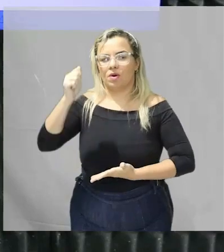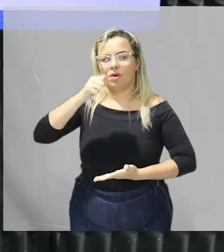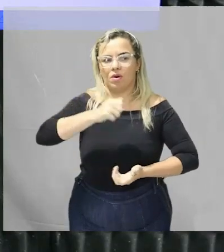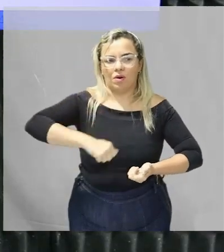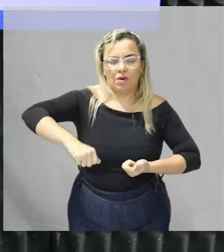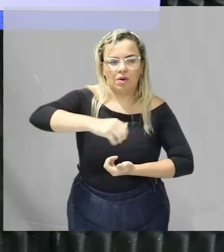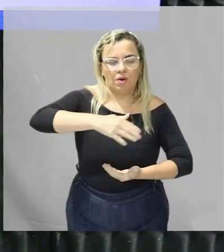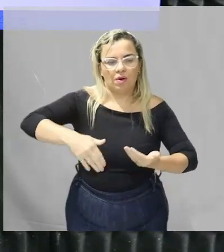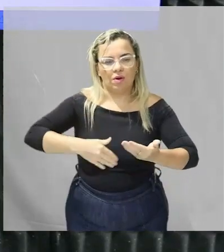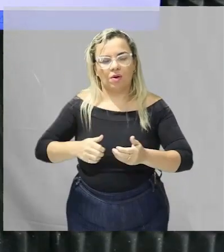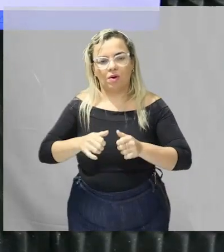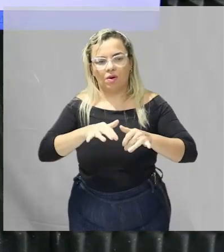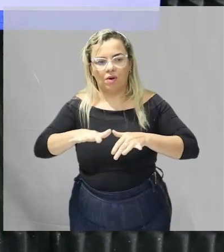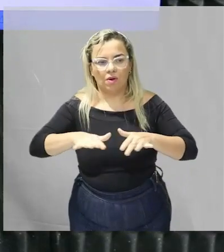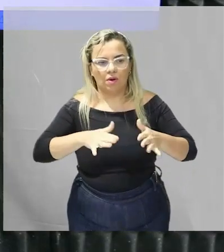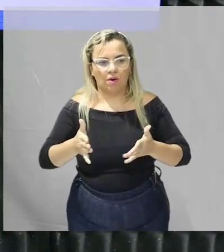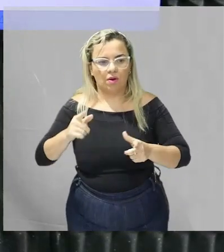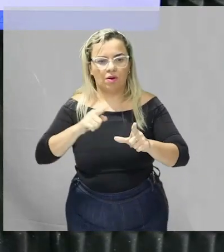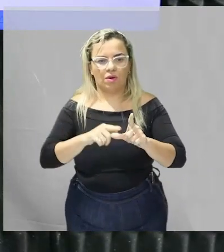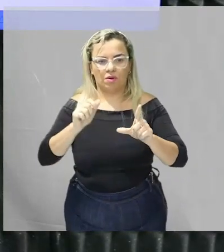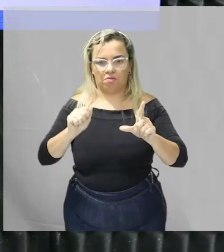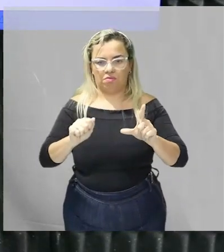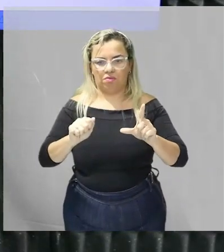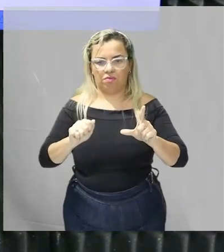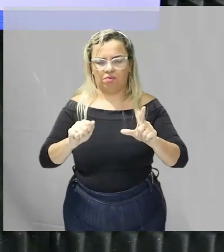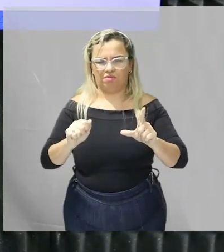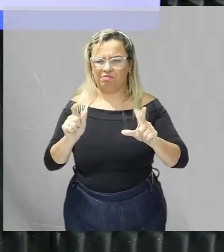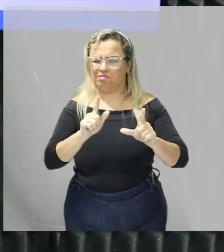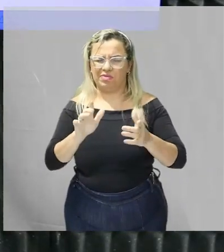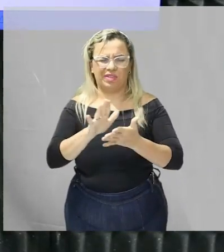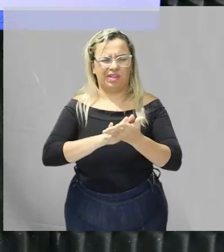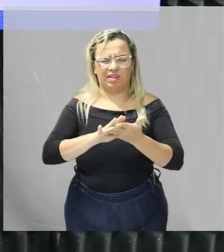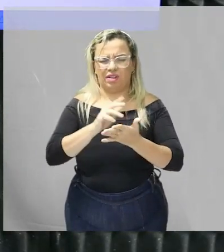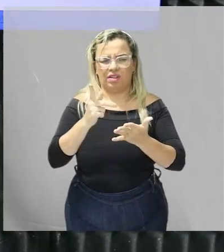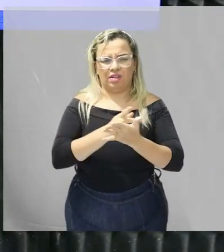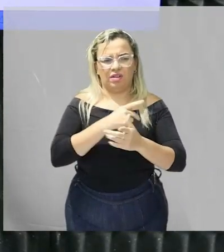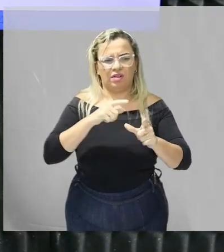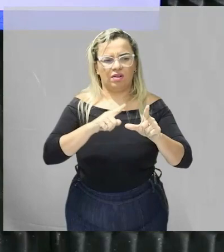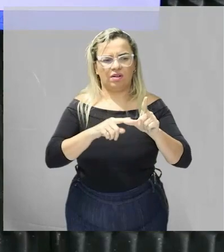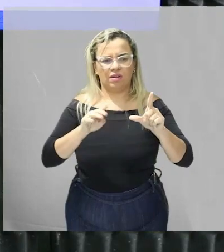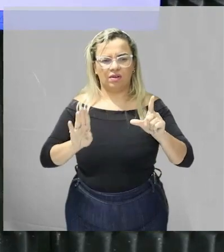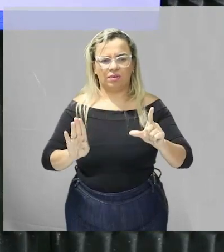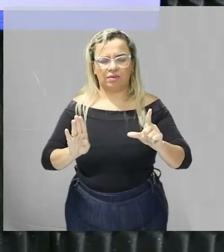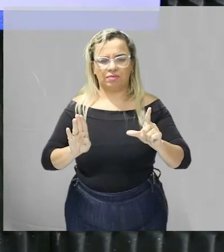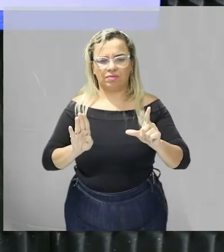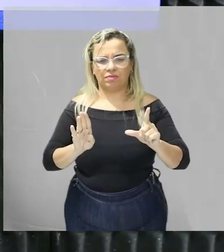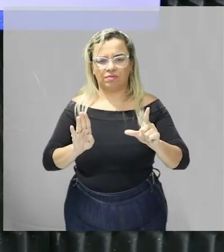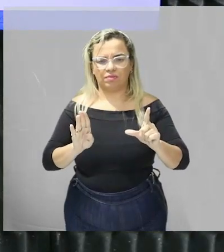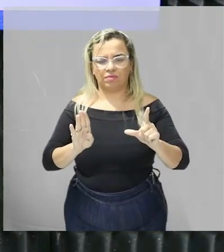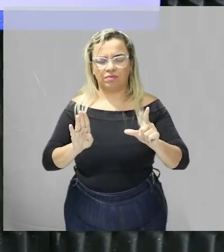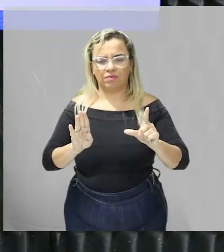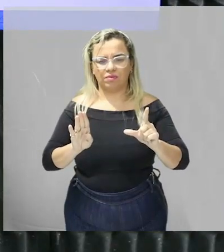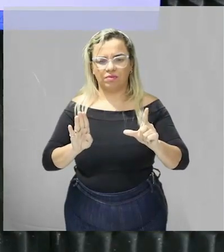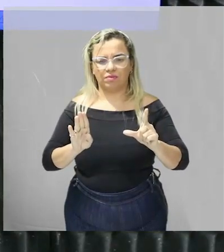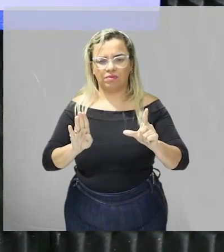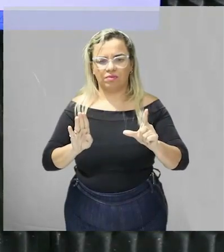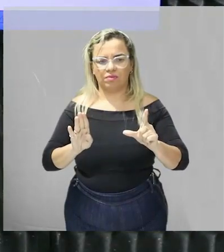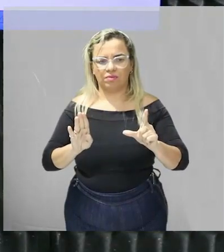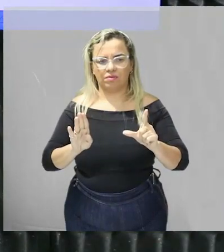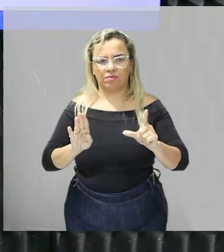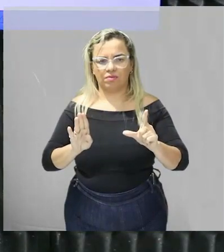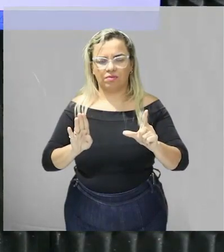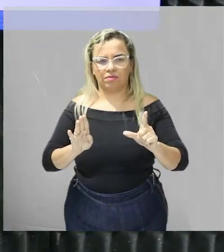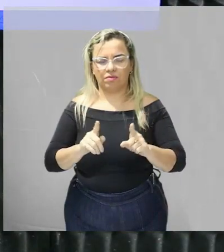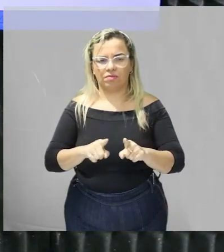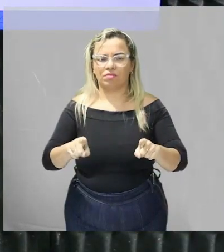de novas rotas da partir da Argentina, o texto nem falou nada disso. Errado. Letra B, foi a expansão da produção da maconha na América Central? Também